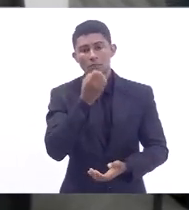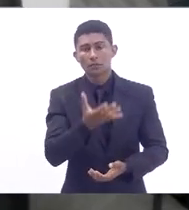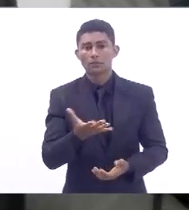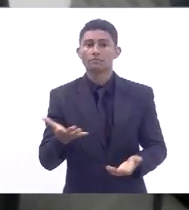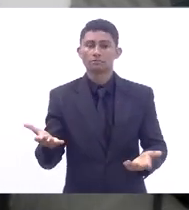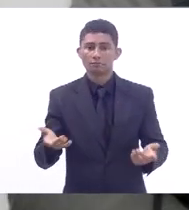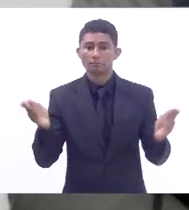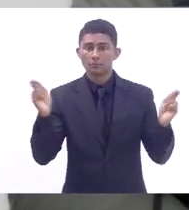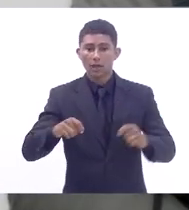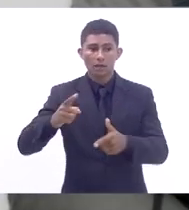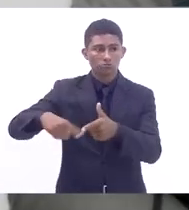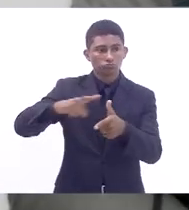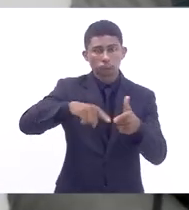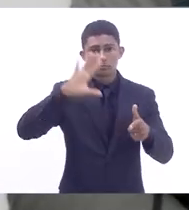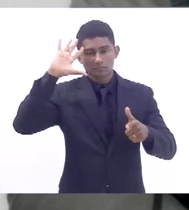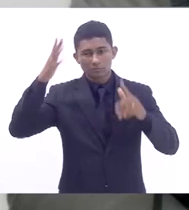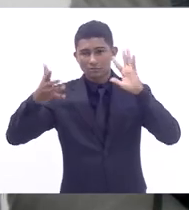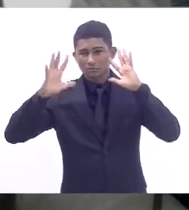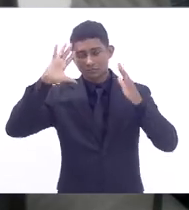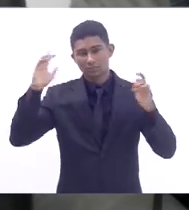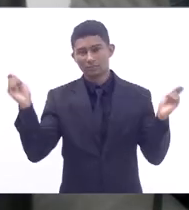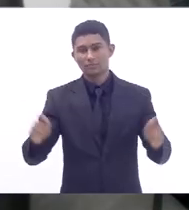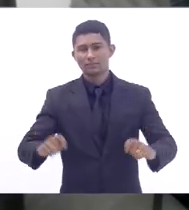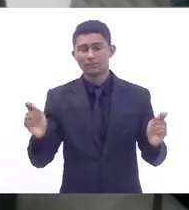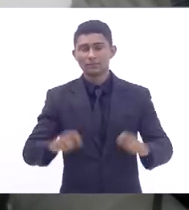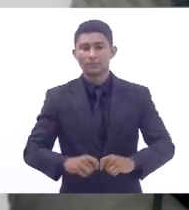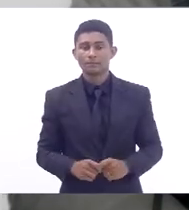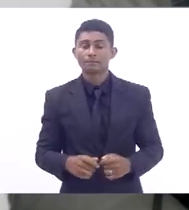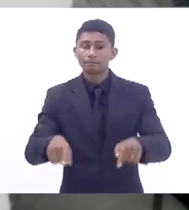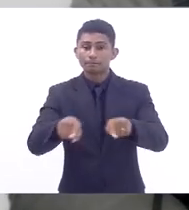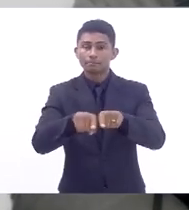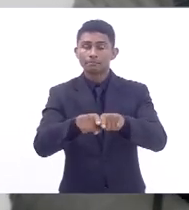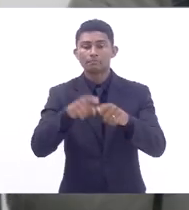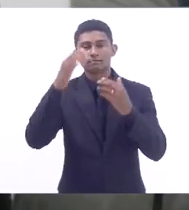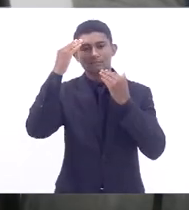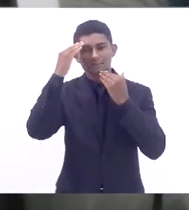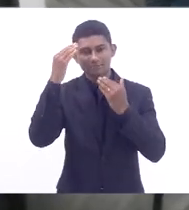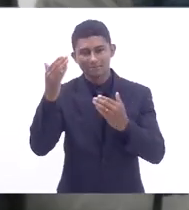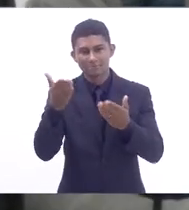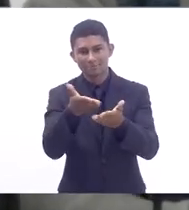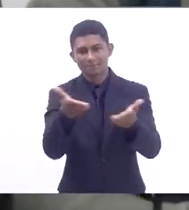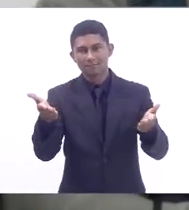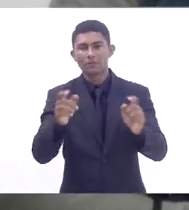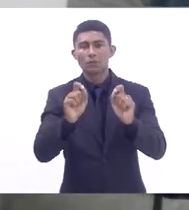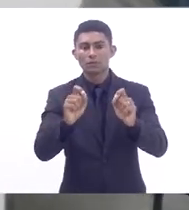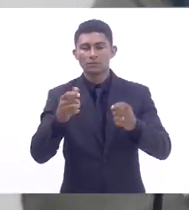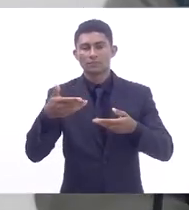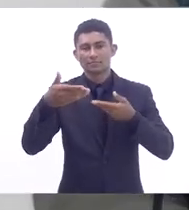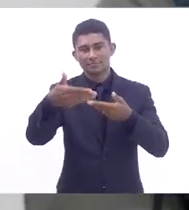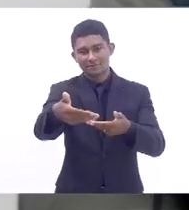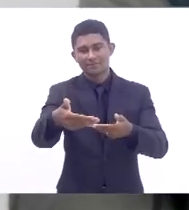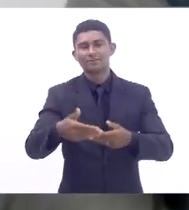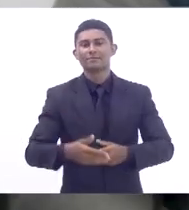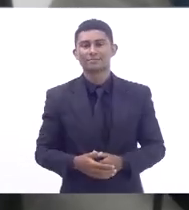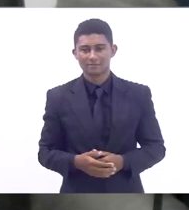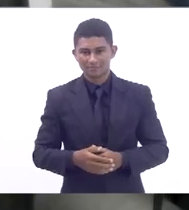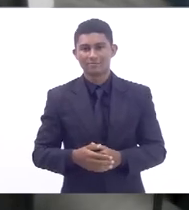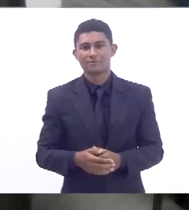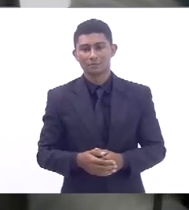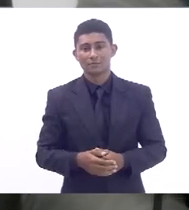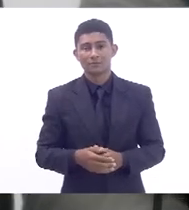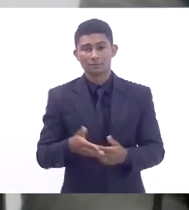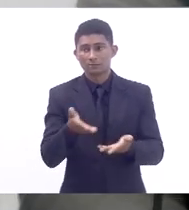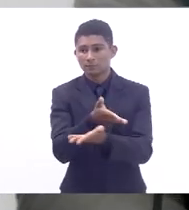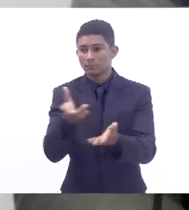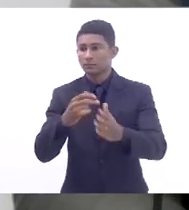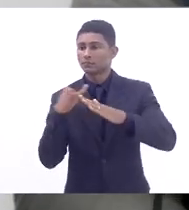boa para resolver esse problema da nossa universidade e também queria agradecer mais uma vez aqui pelo espaço e colocar